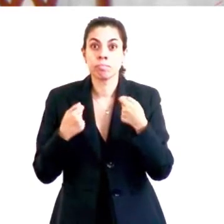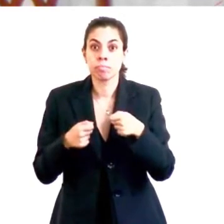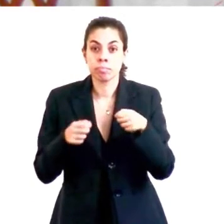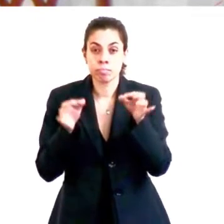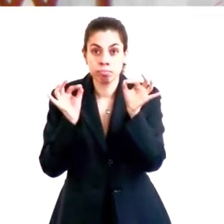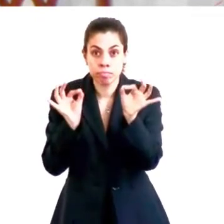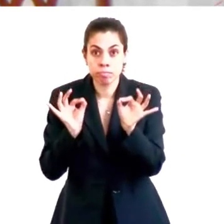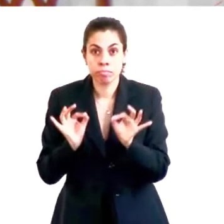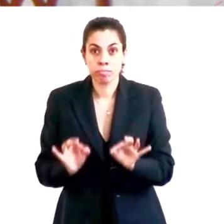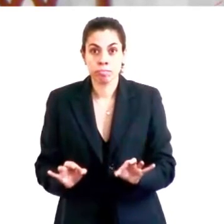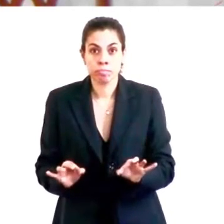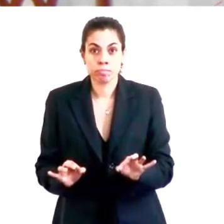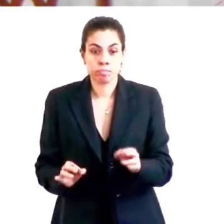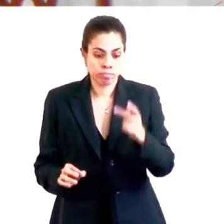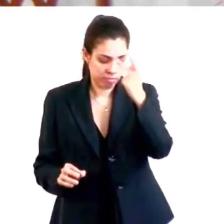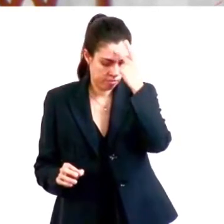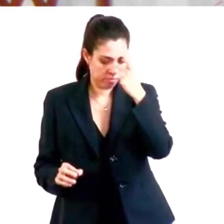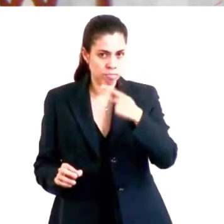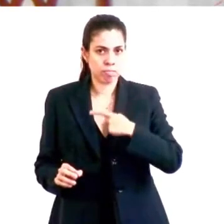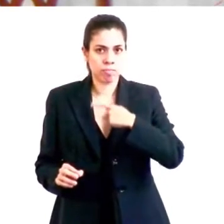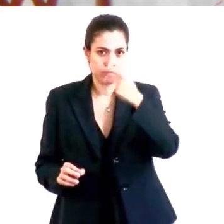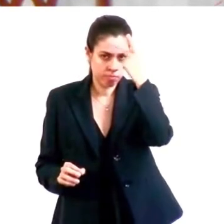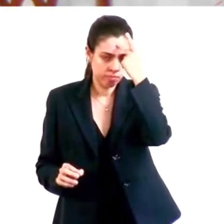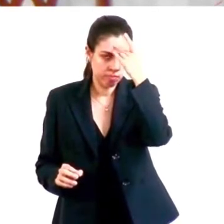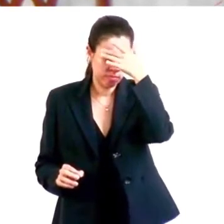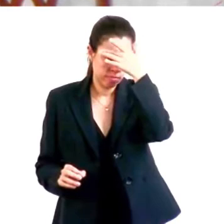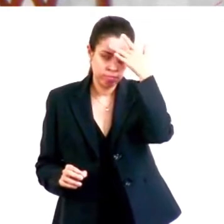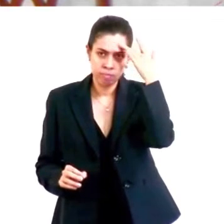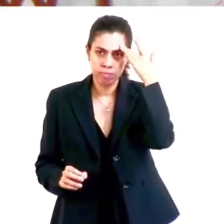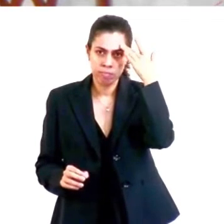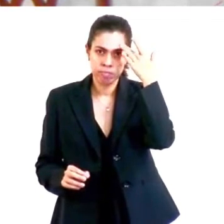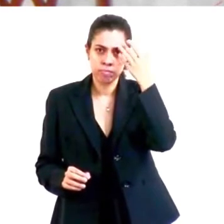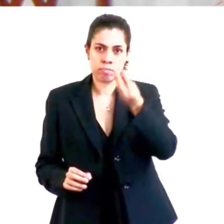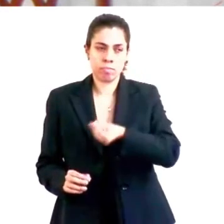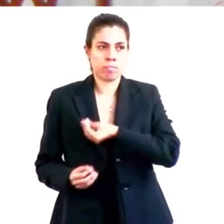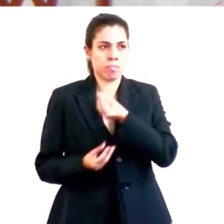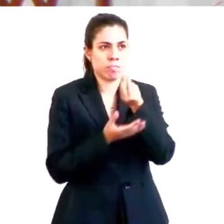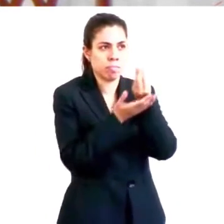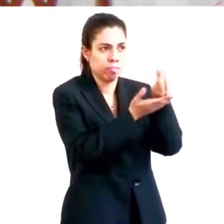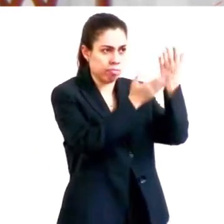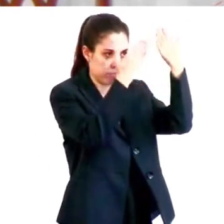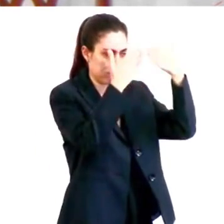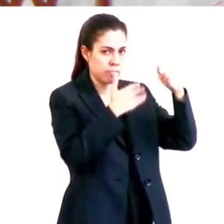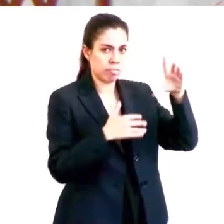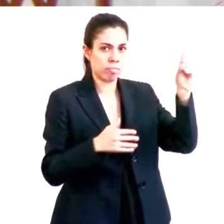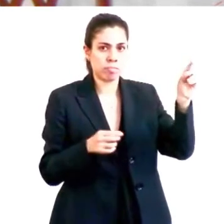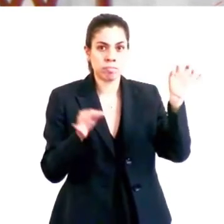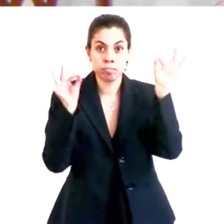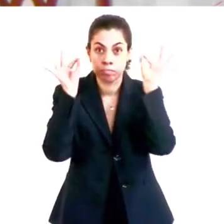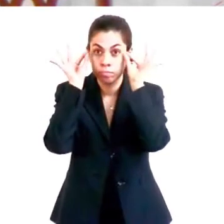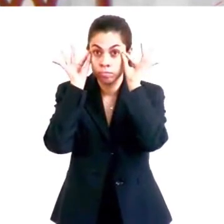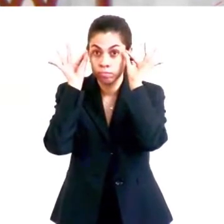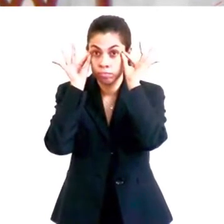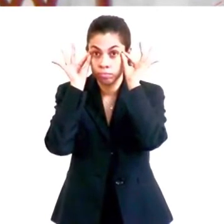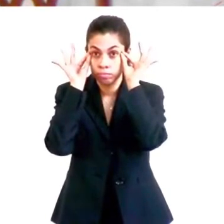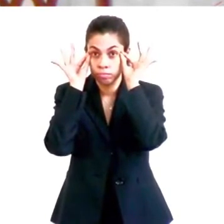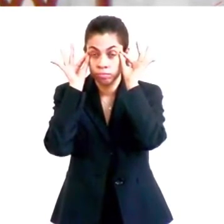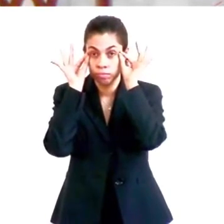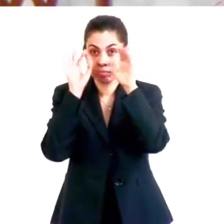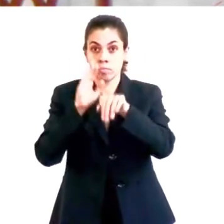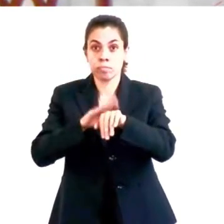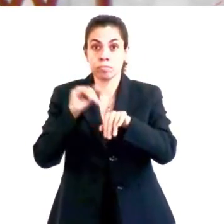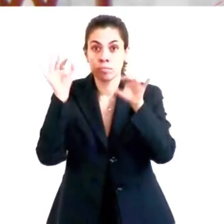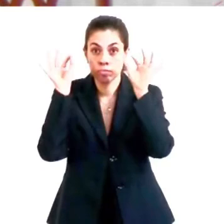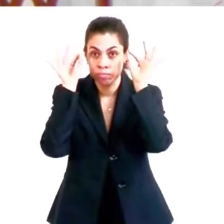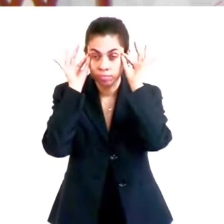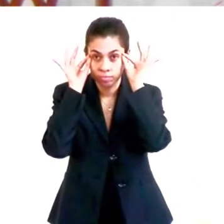viver. Por isso, o meu alerta a vocês, e foi assim para mim na leitura